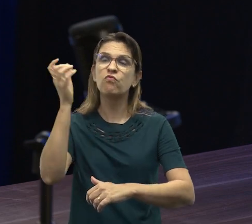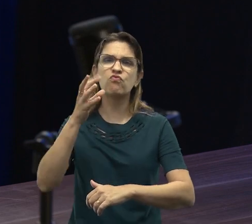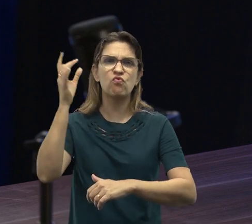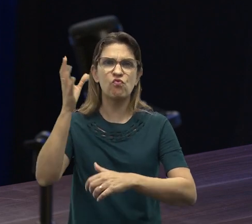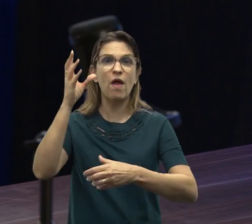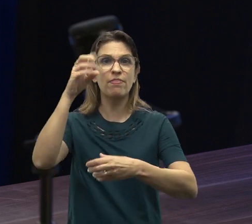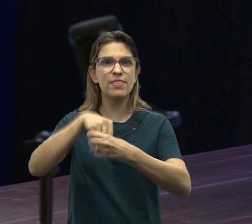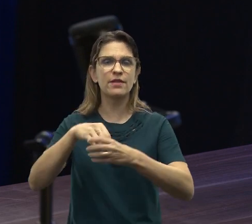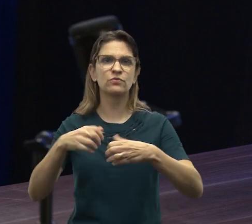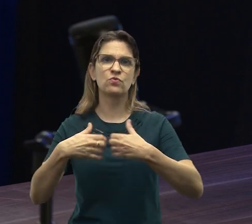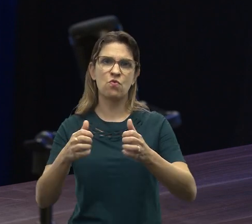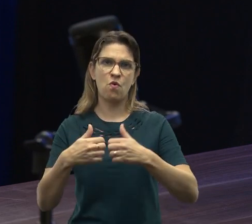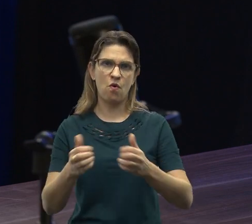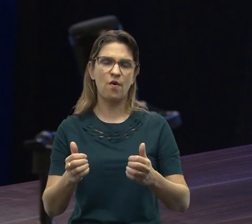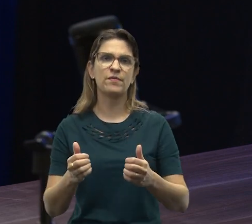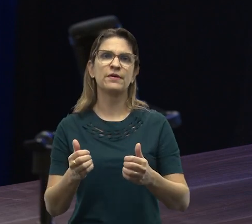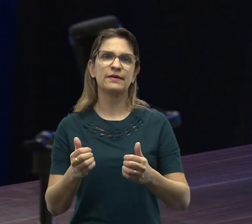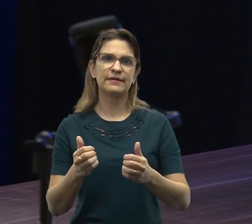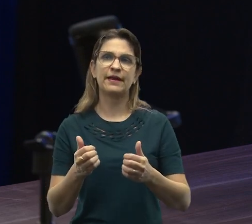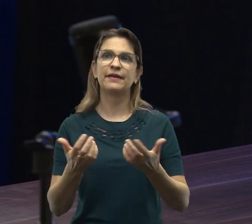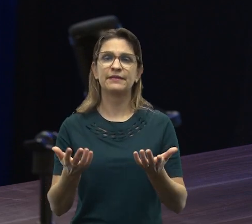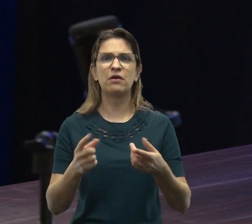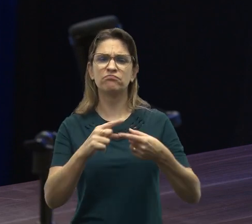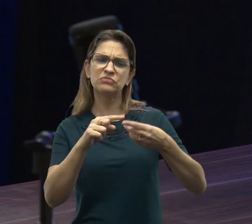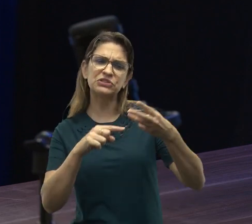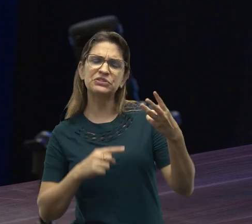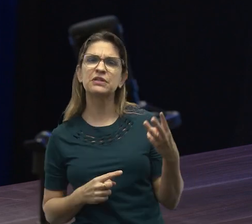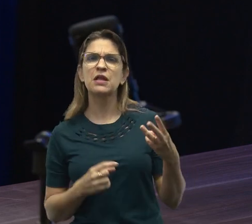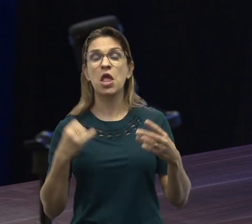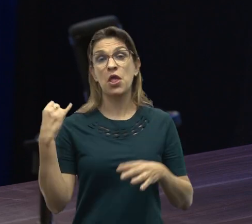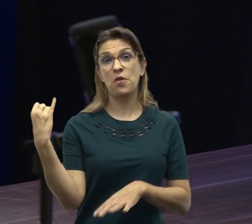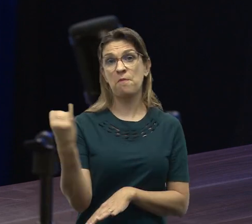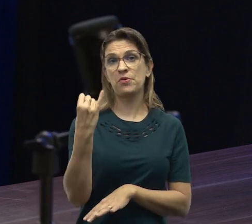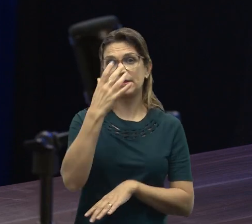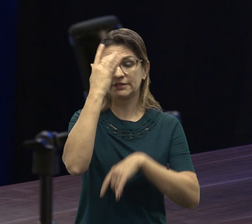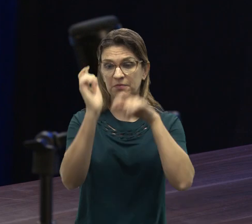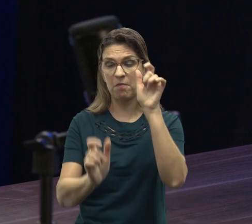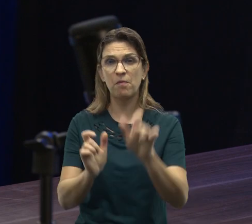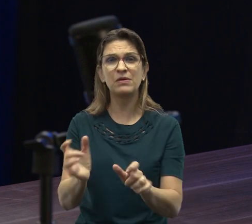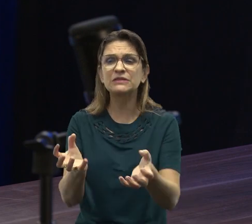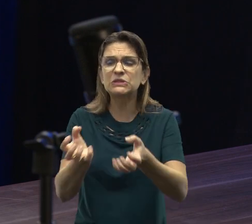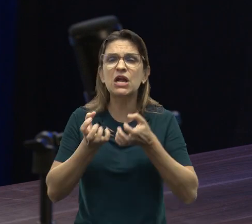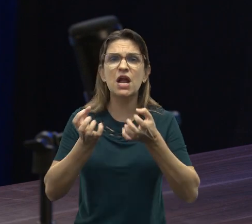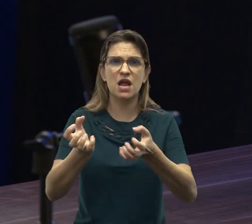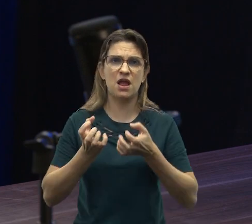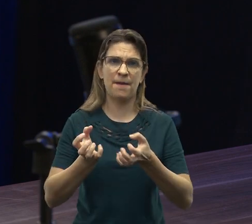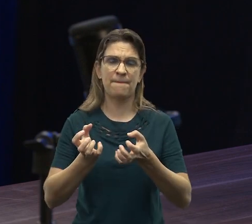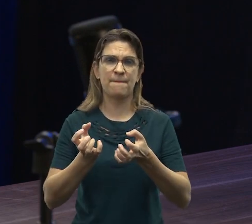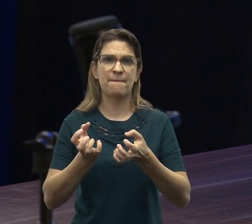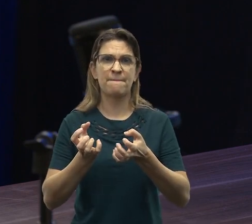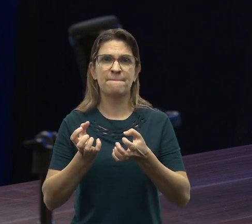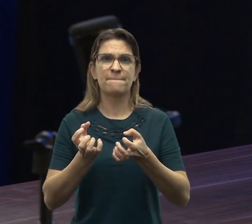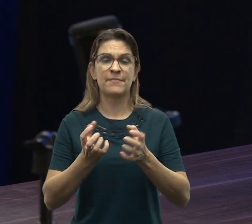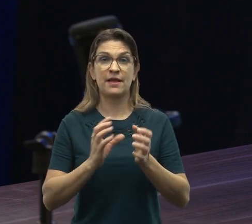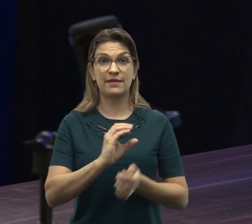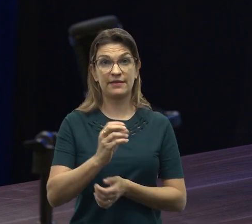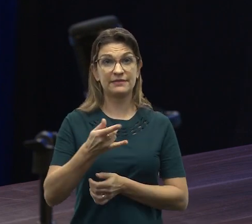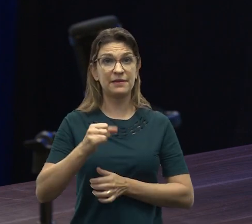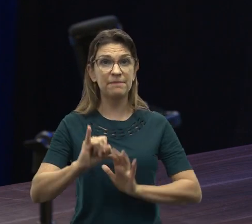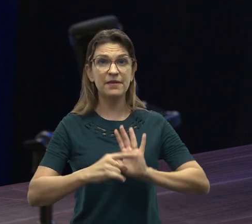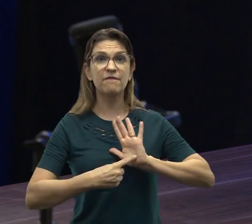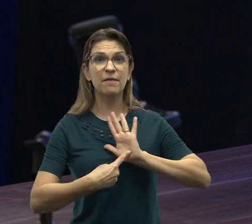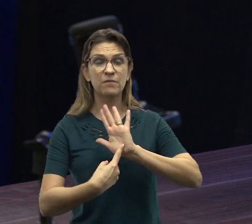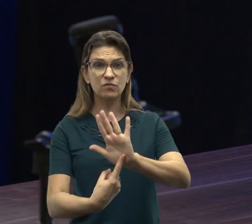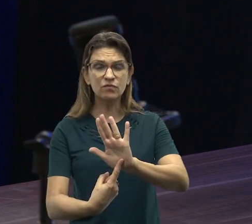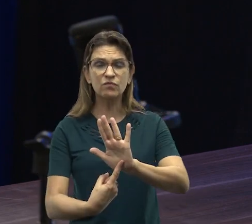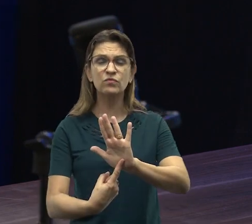que ela não pode esperar, né? Isso a CPI vai trazer em termos de resultado, não só agora no seu relatório, mas